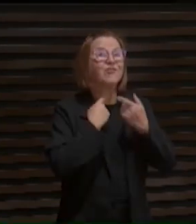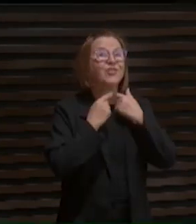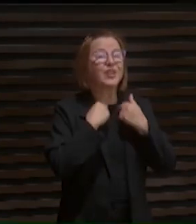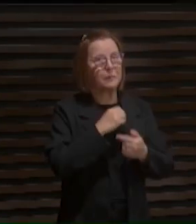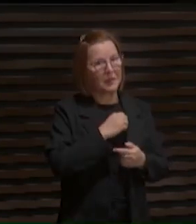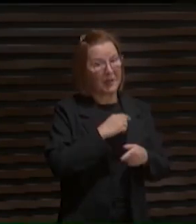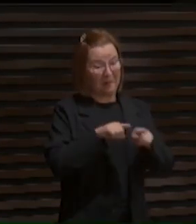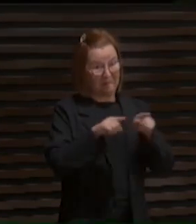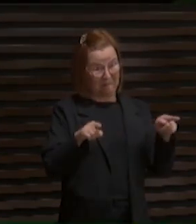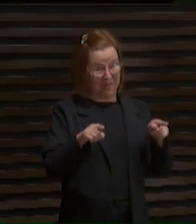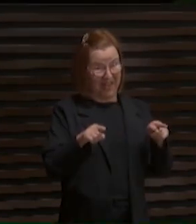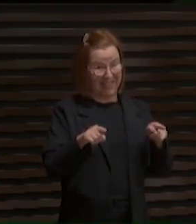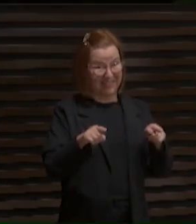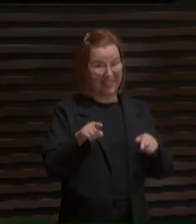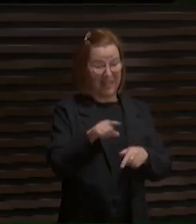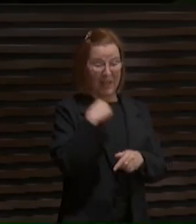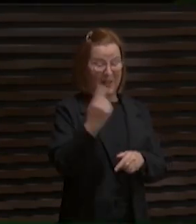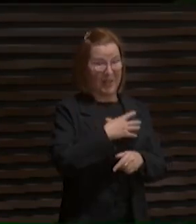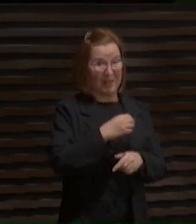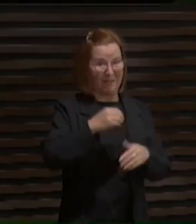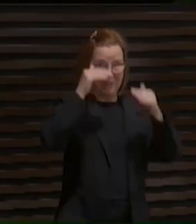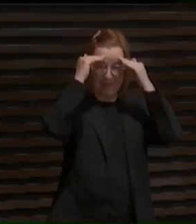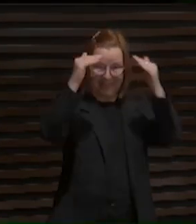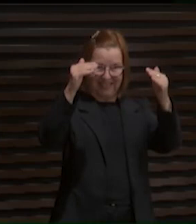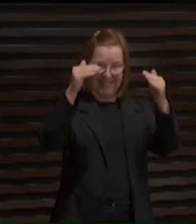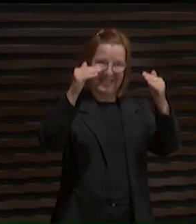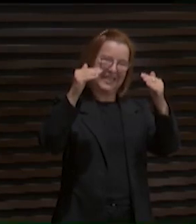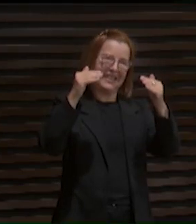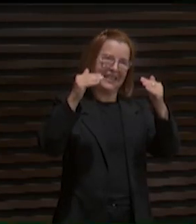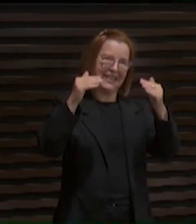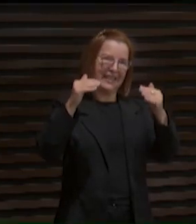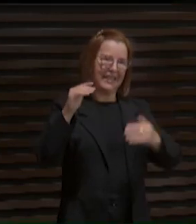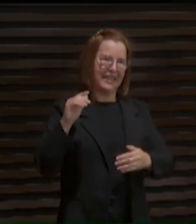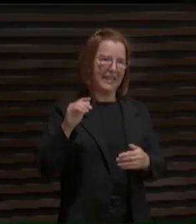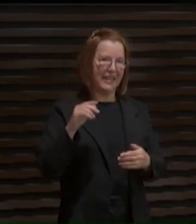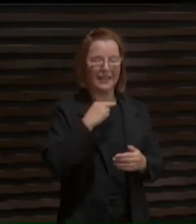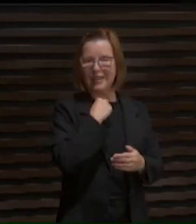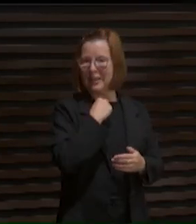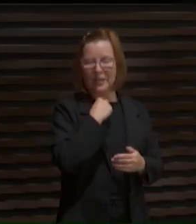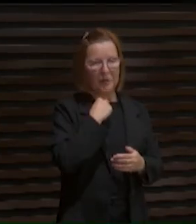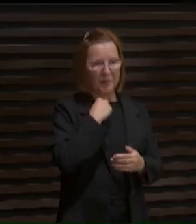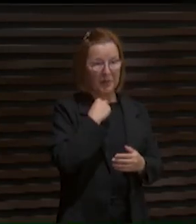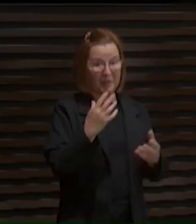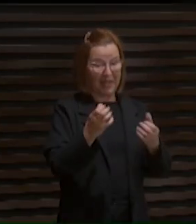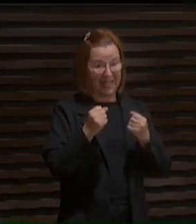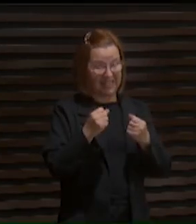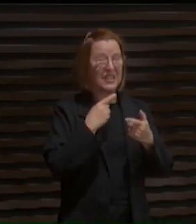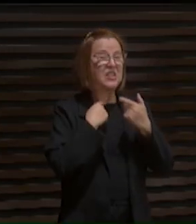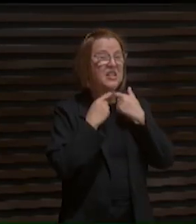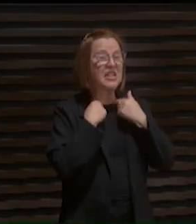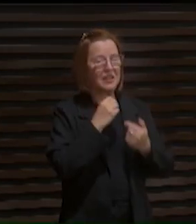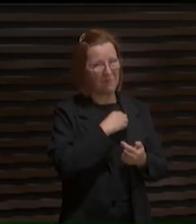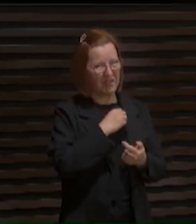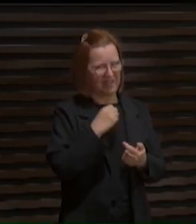como filhos obedientes, não se deixem amoldar pelos maus desejos de outrora, quando